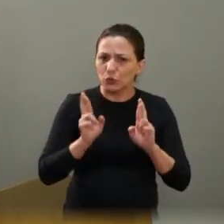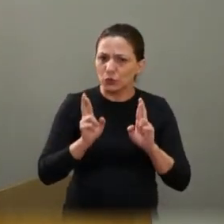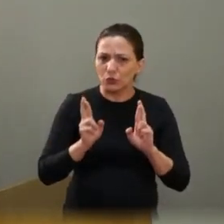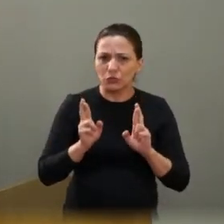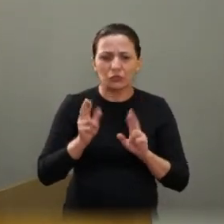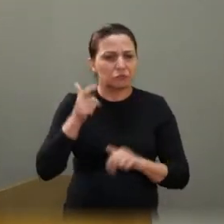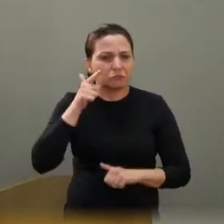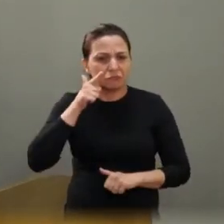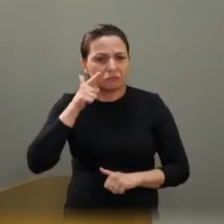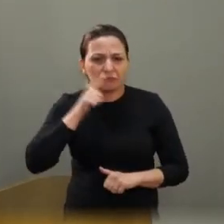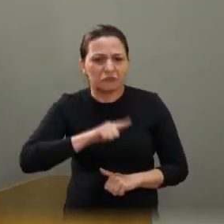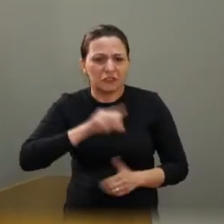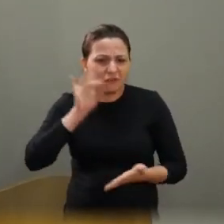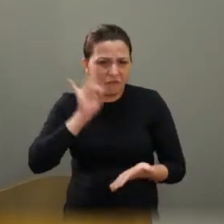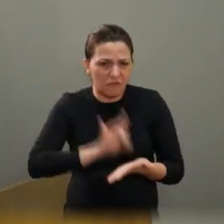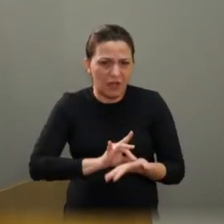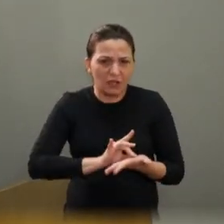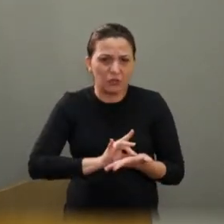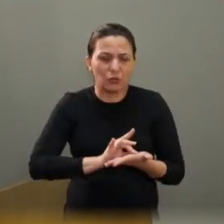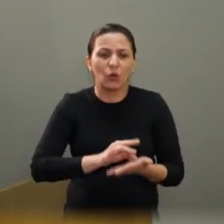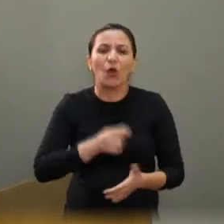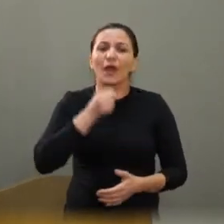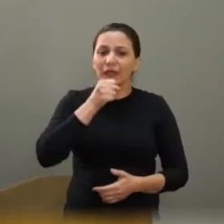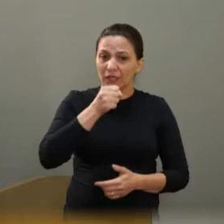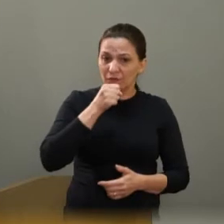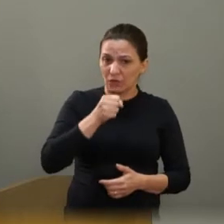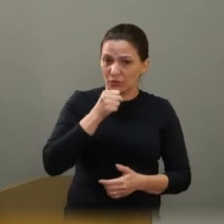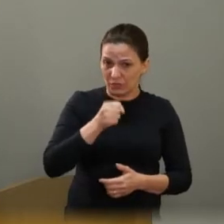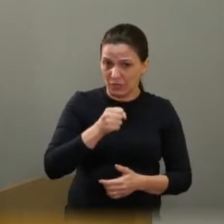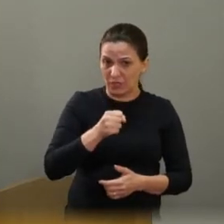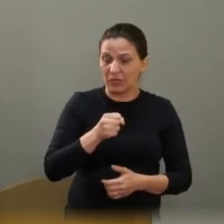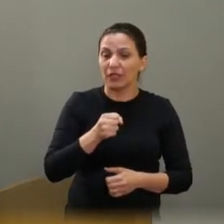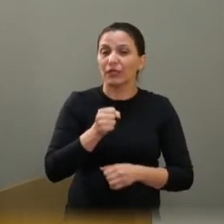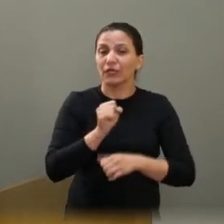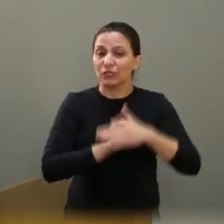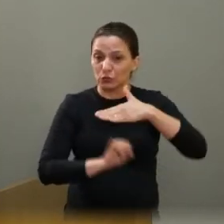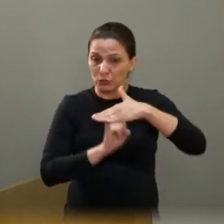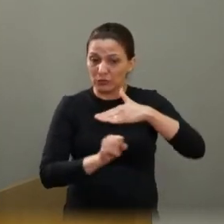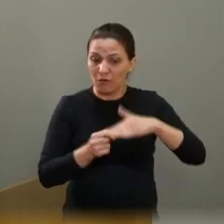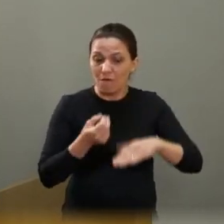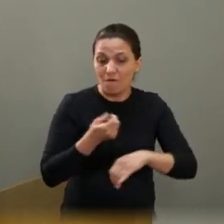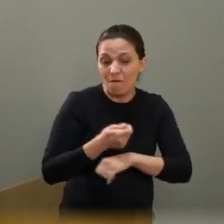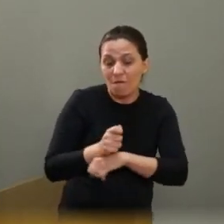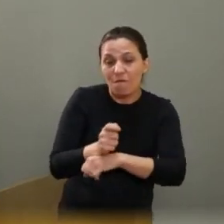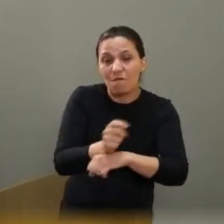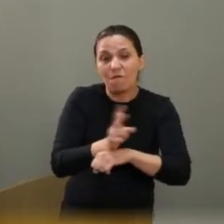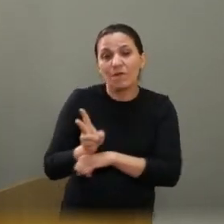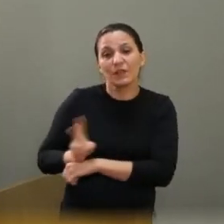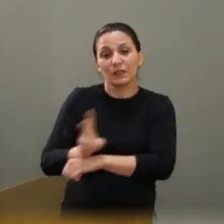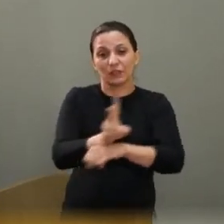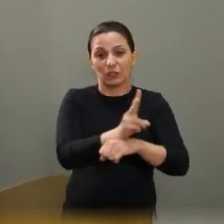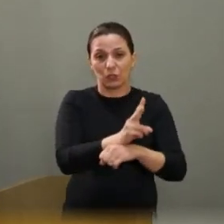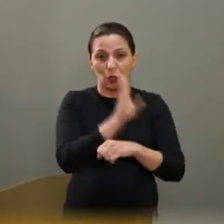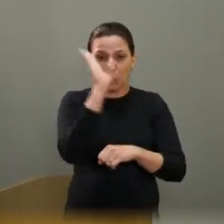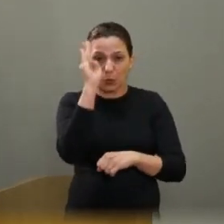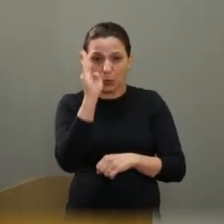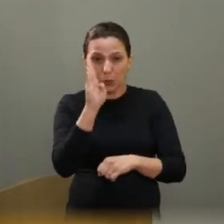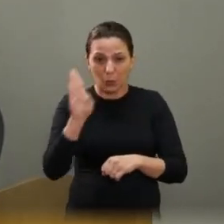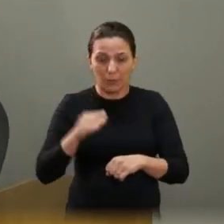entrevista me disse o que os olhos fiscalizações desse país O que é